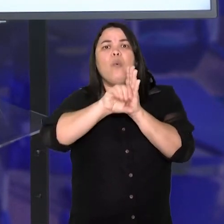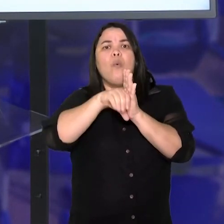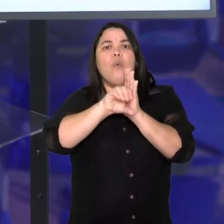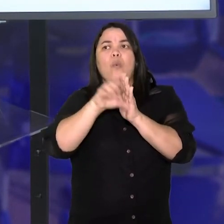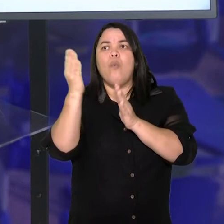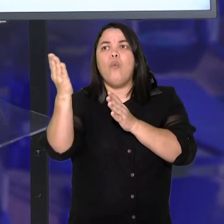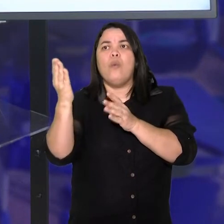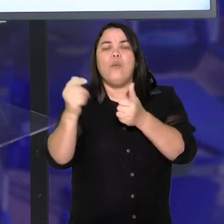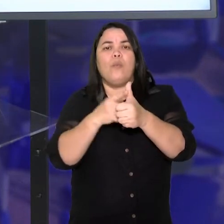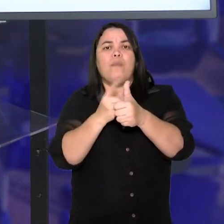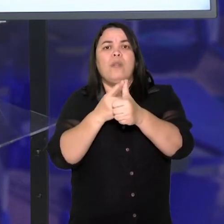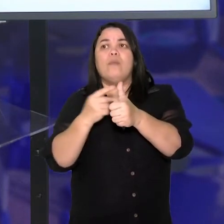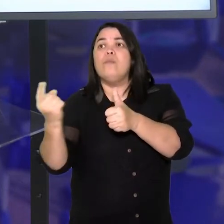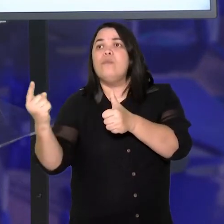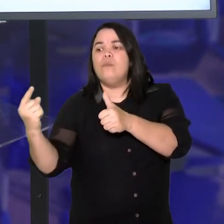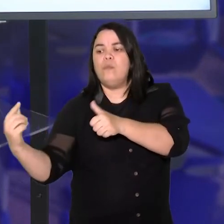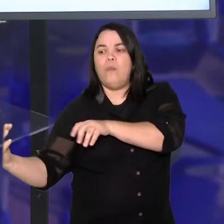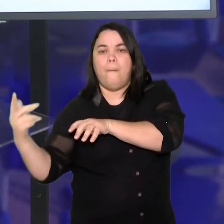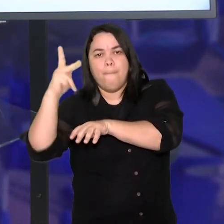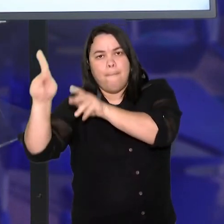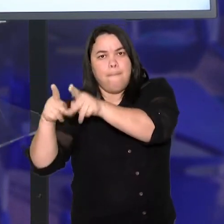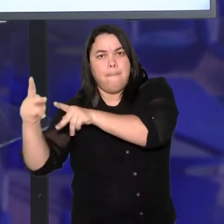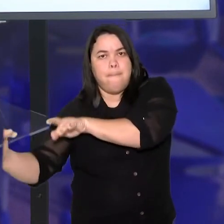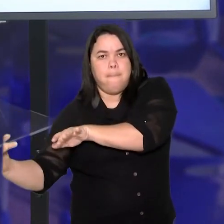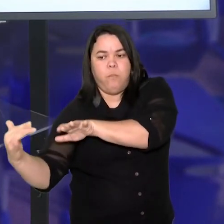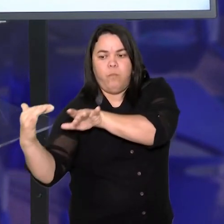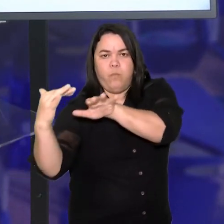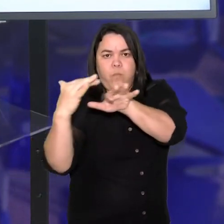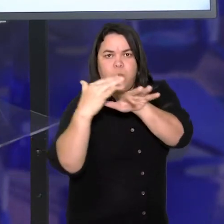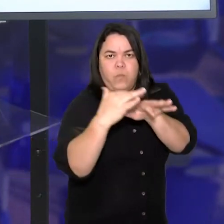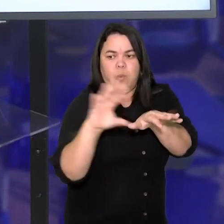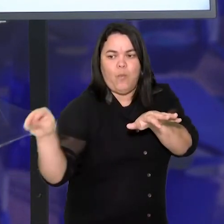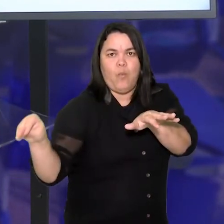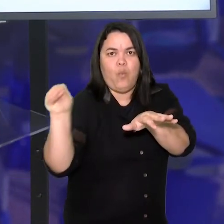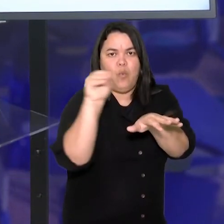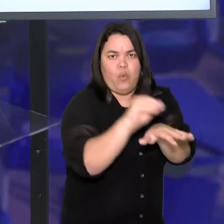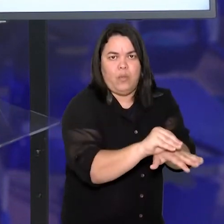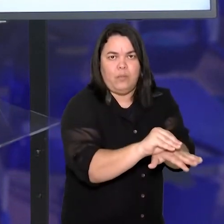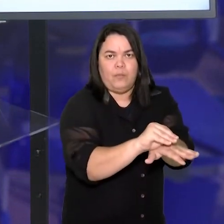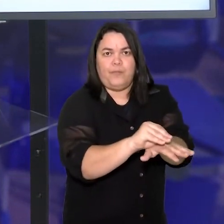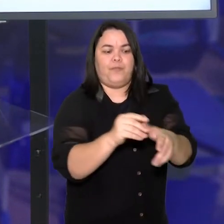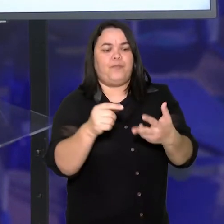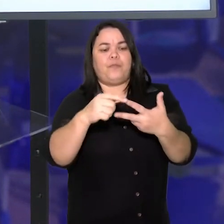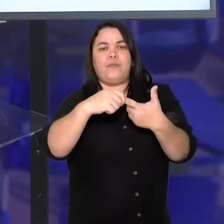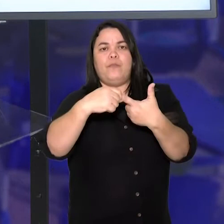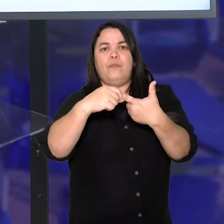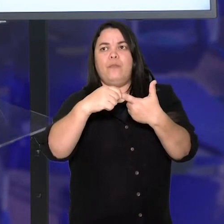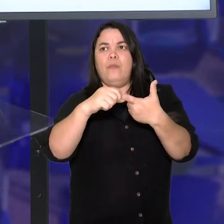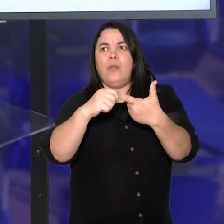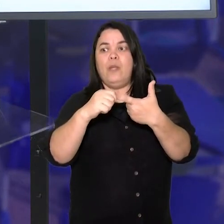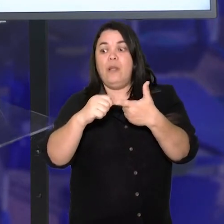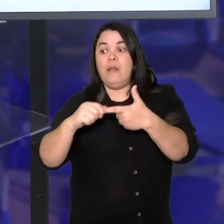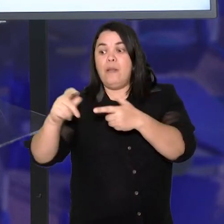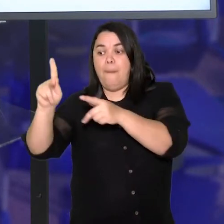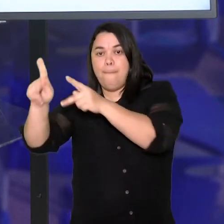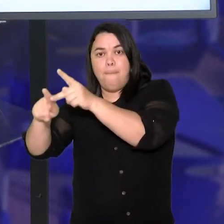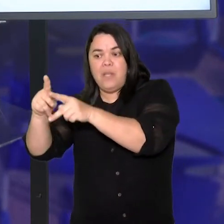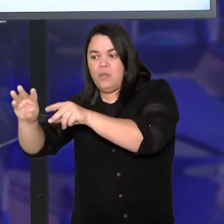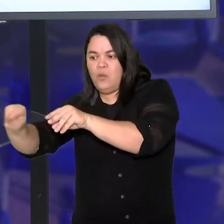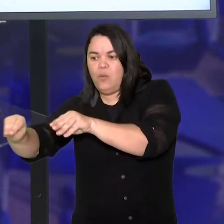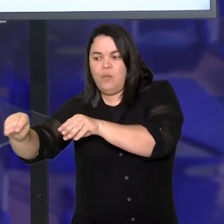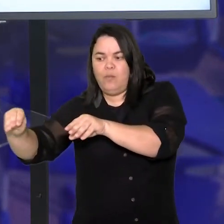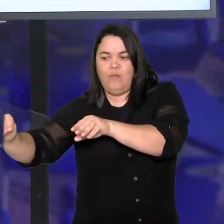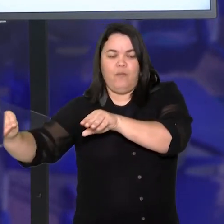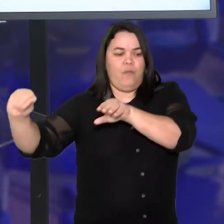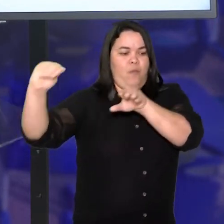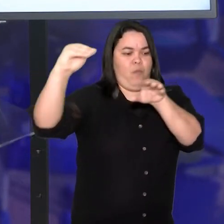Fluxo populacional é o trajeto de pessoas entre países, cidades ou regiões. Migração, quando a pessoa vai saindo de um local para outro ou